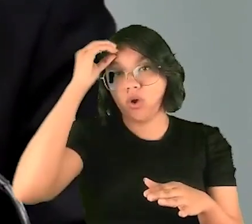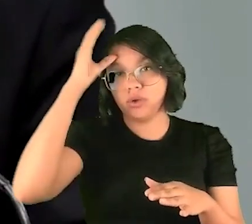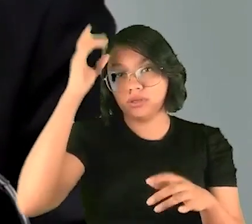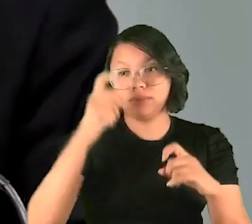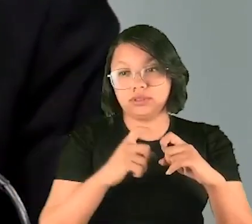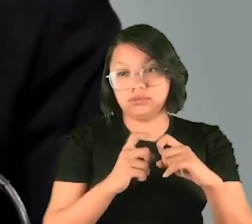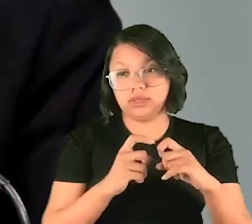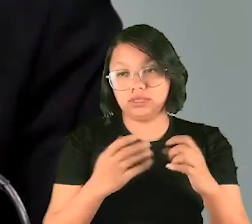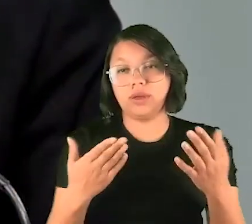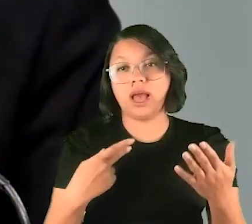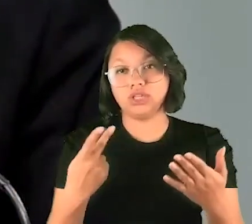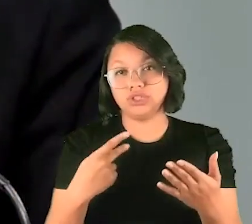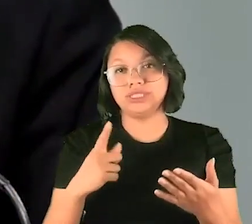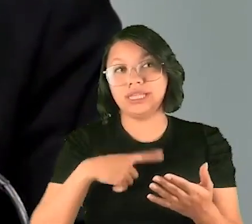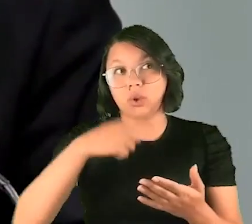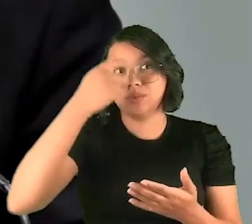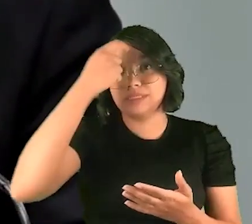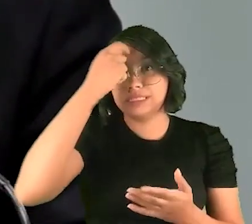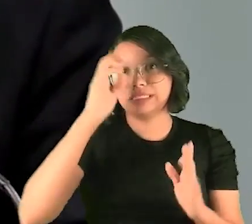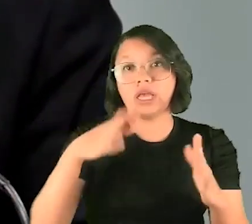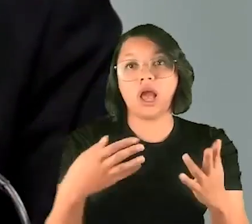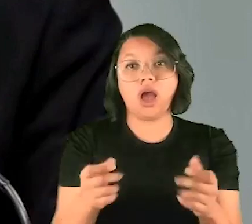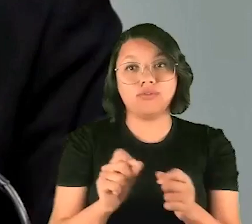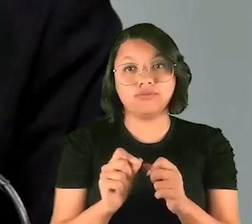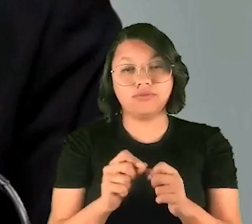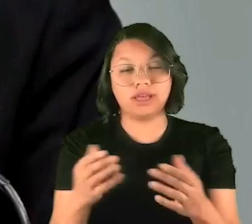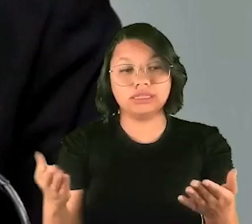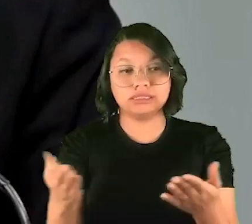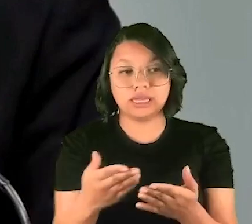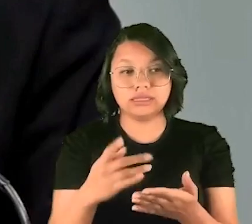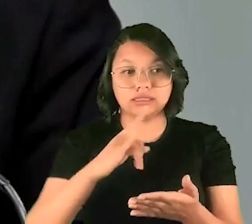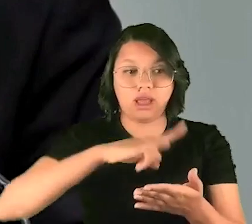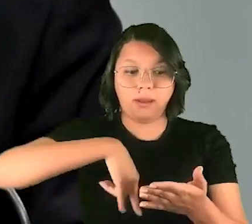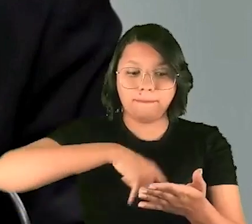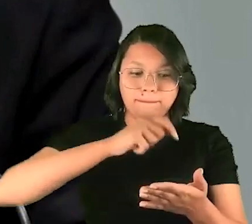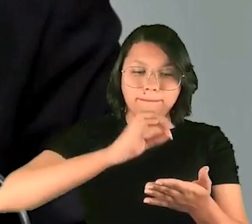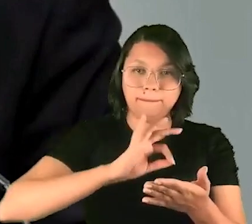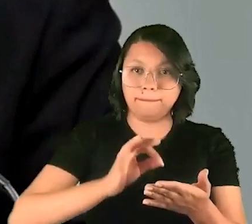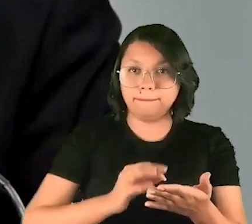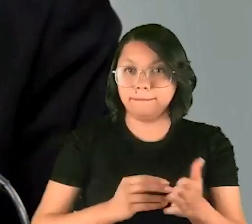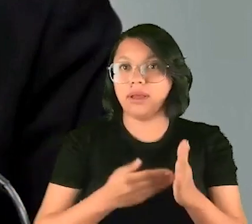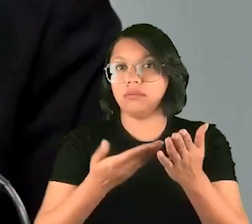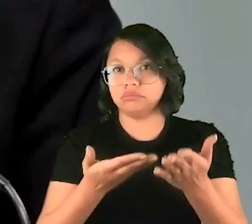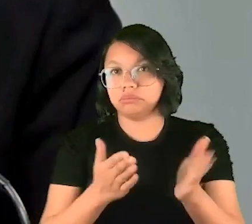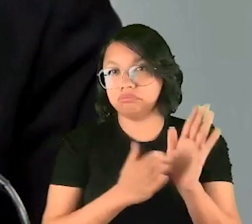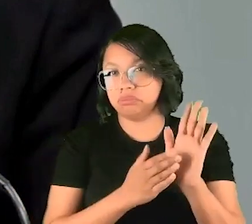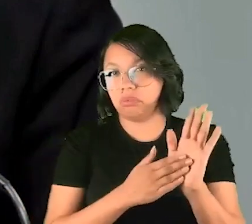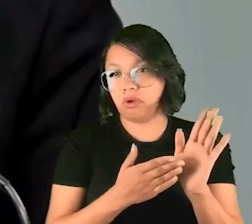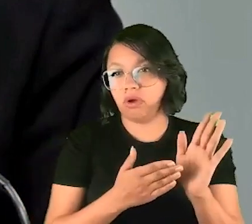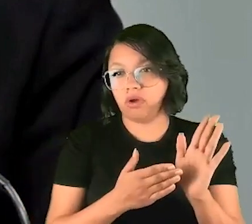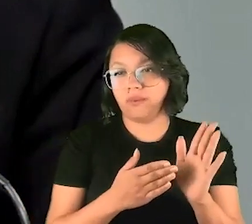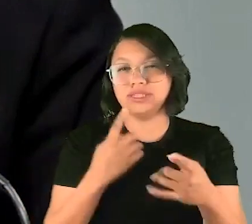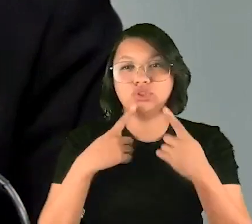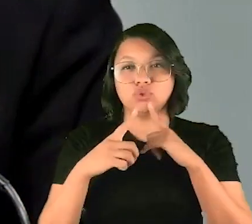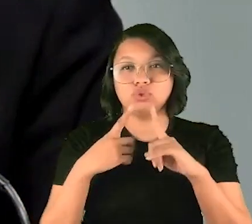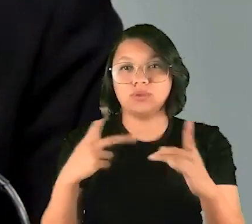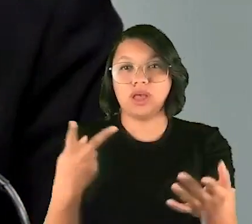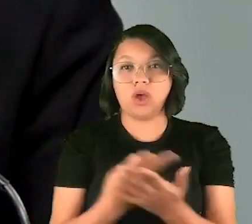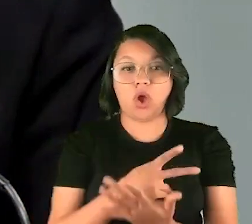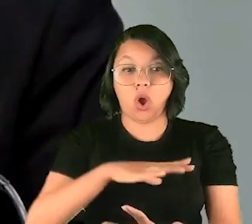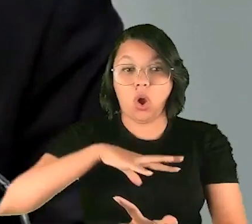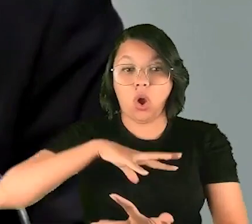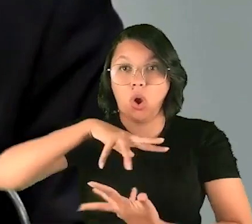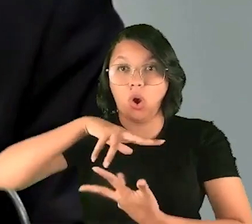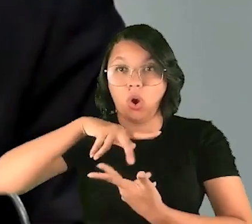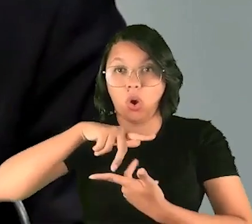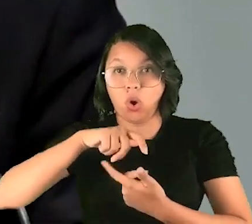conhecimento médico. Então, nós médicos temos que ter muita consciência quando a gente faz essas prescrições, etc. Então, a discussão